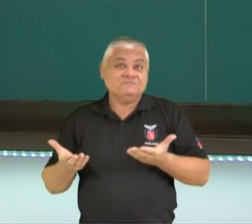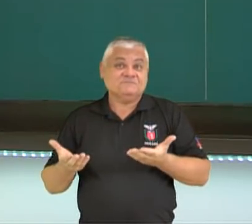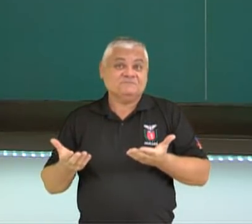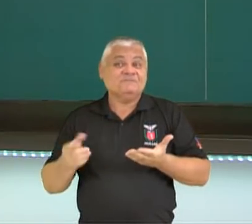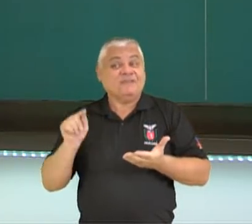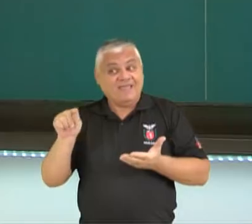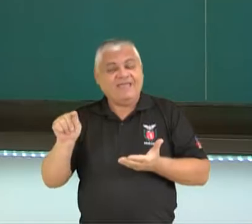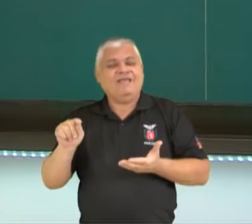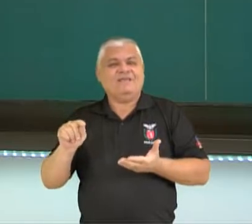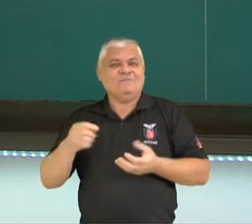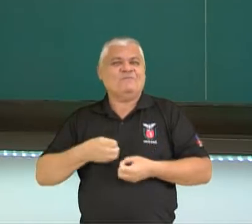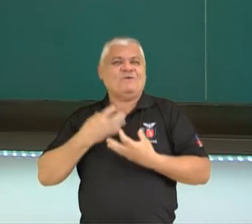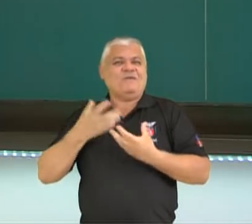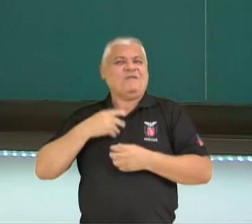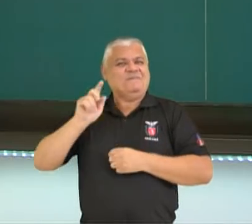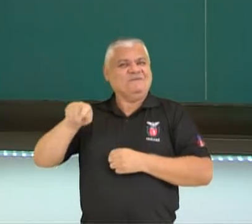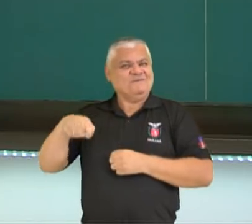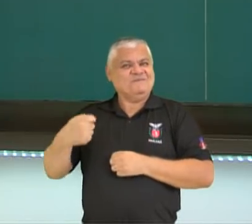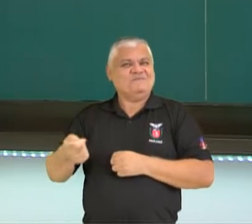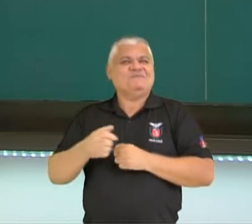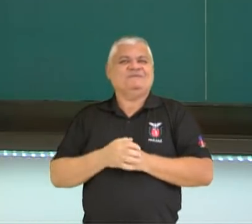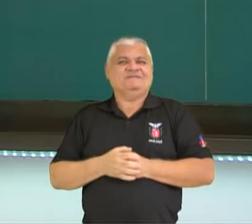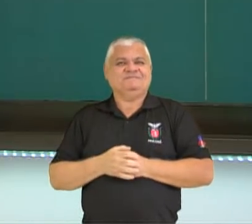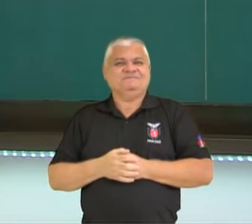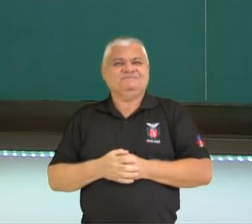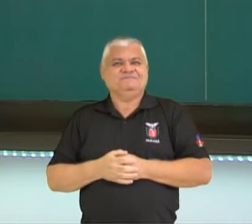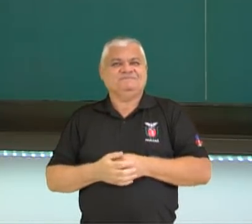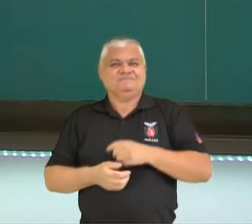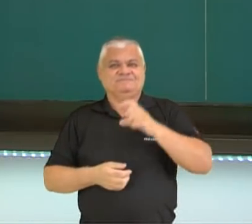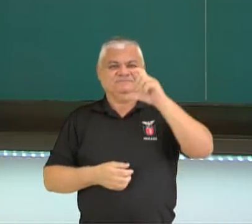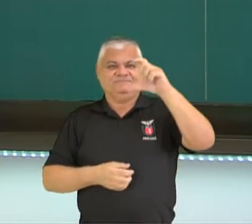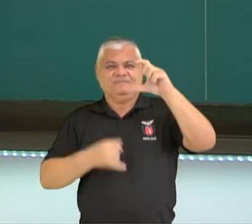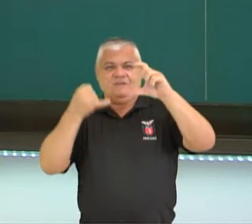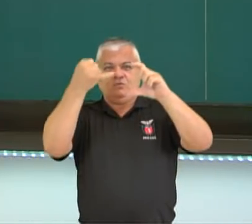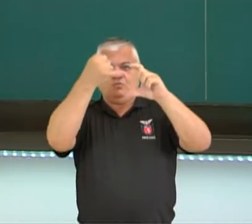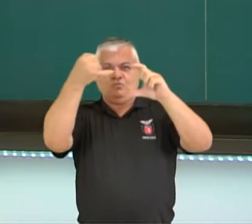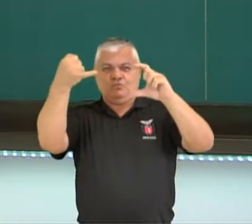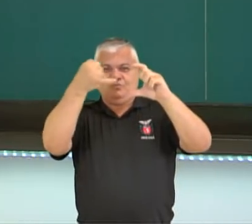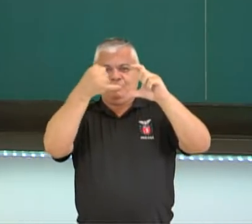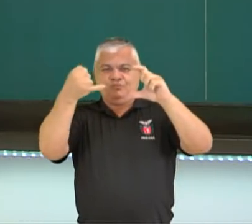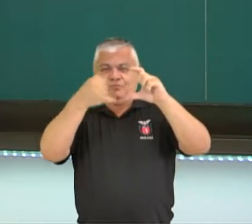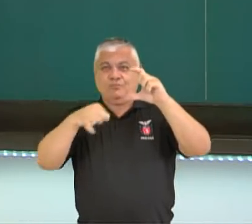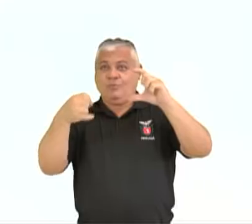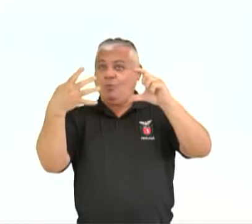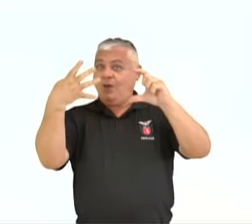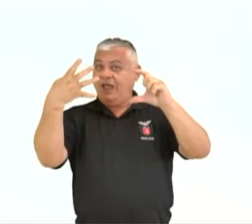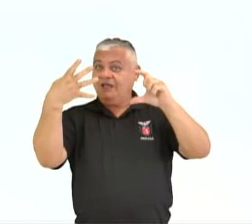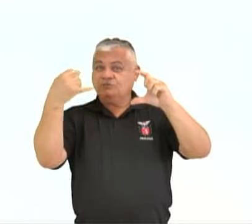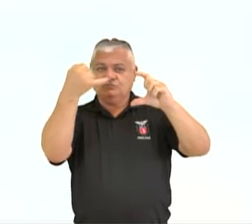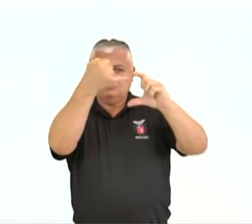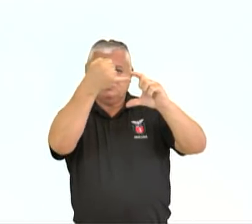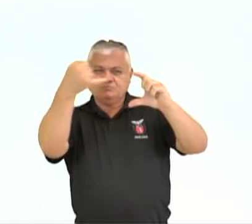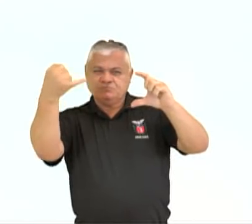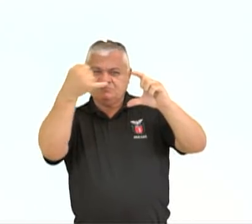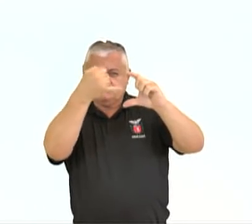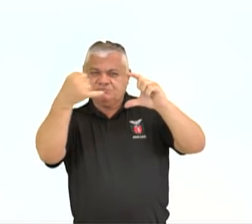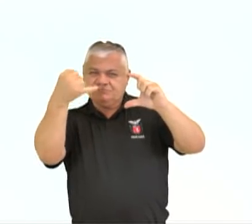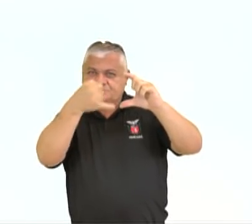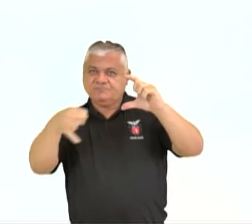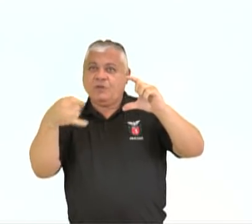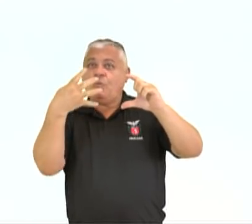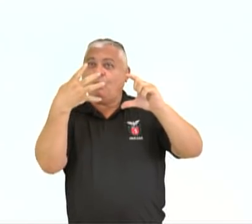é um poema ele tem quatro versos e nós vamos chamá-lo